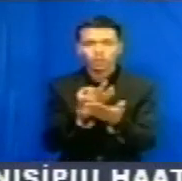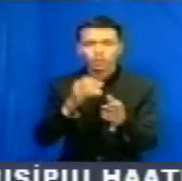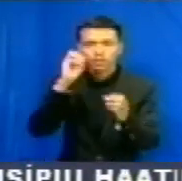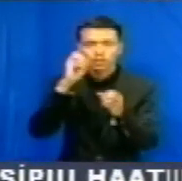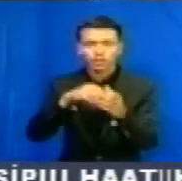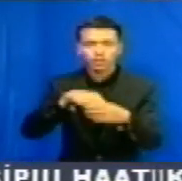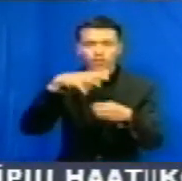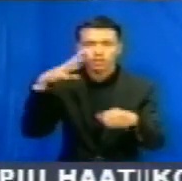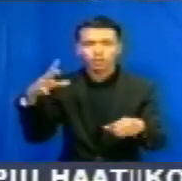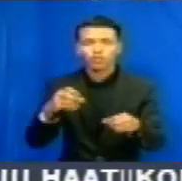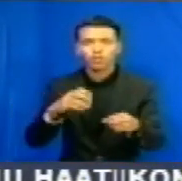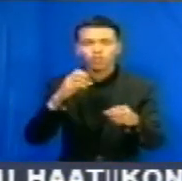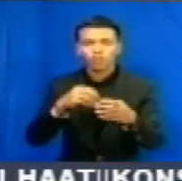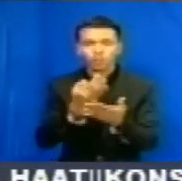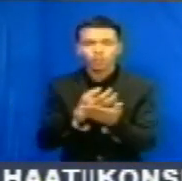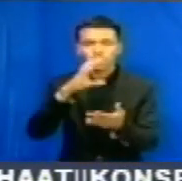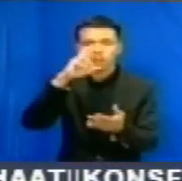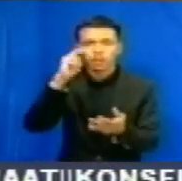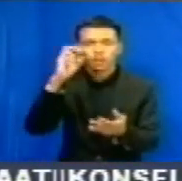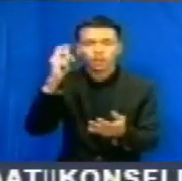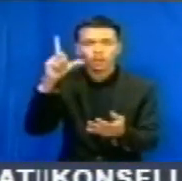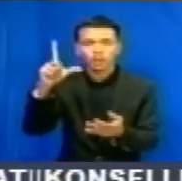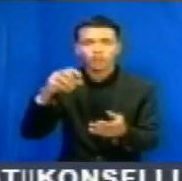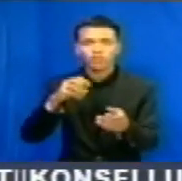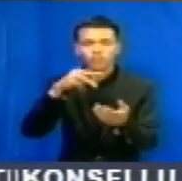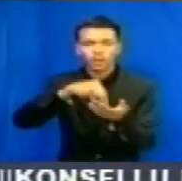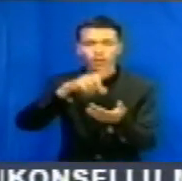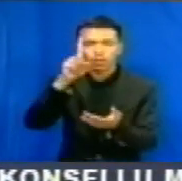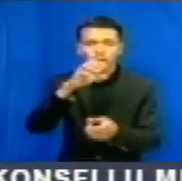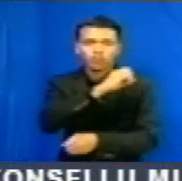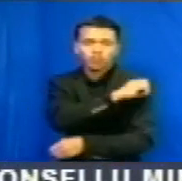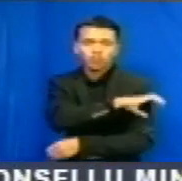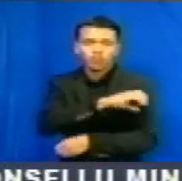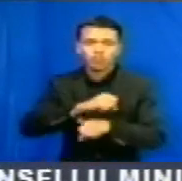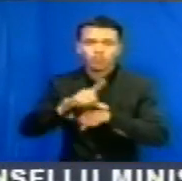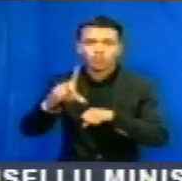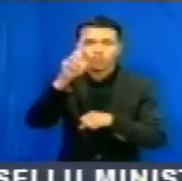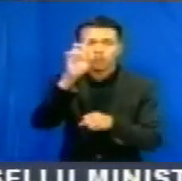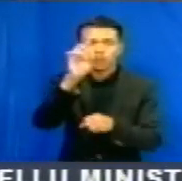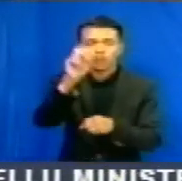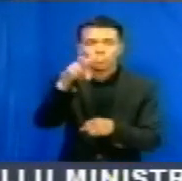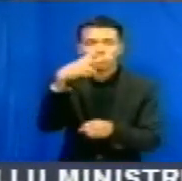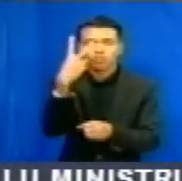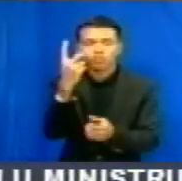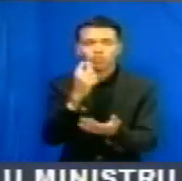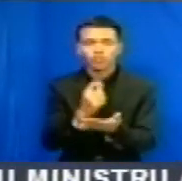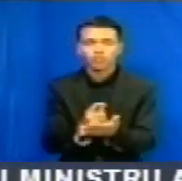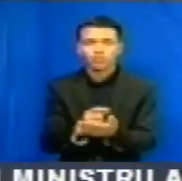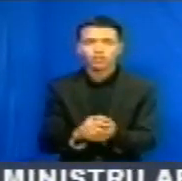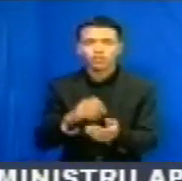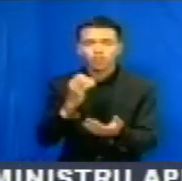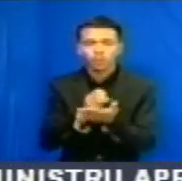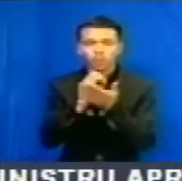na Fundo Combatente Libertação Nacional bilhão ida, Segurança Social milhão atos rua Recin, no região